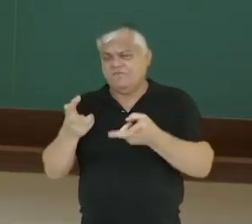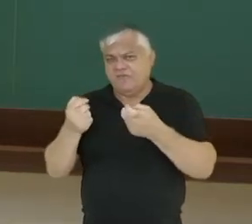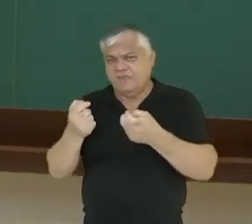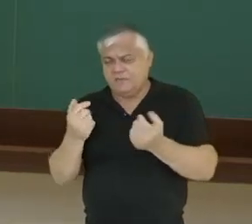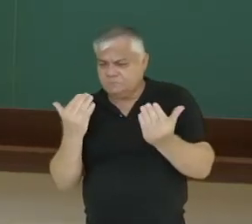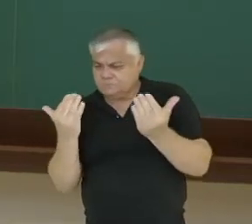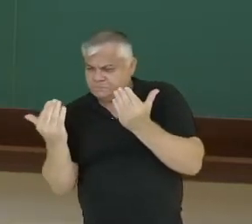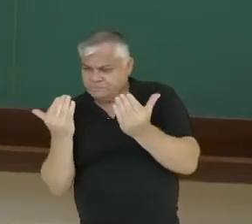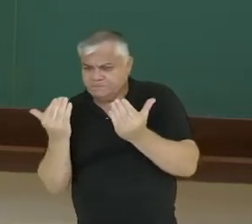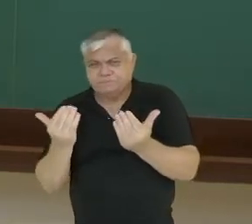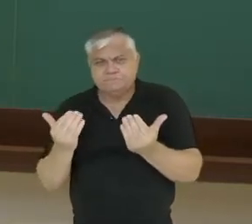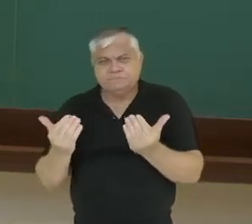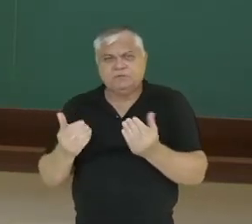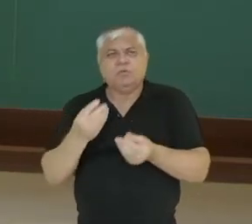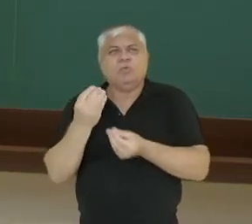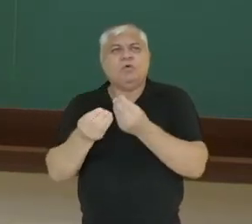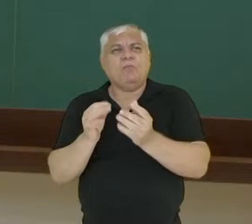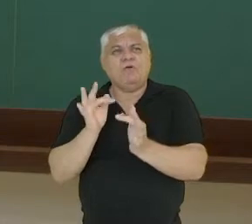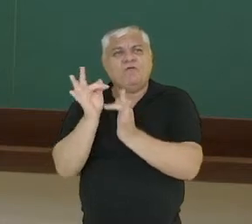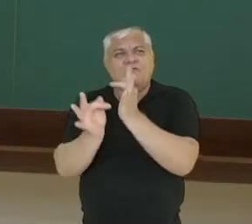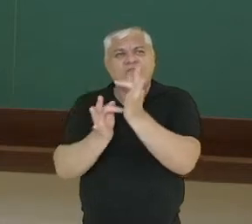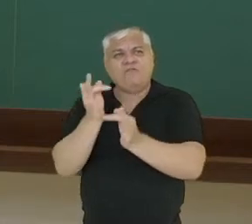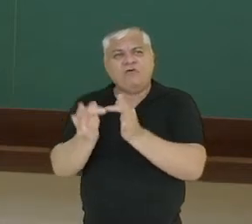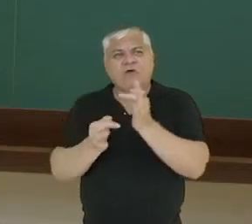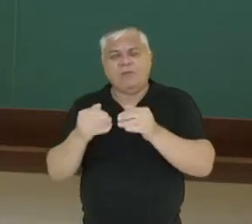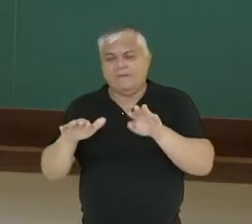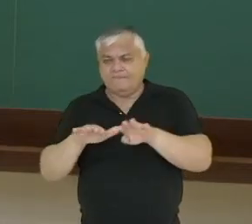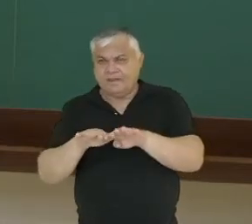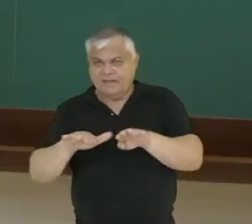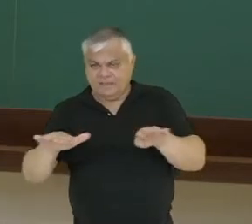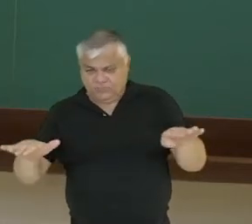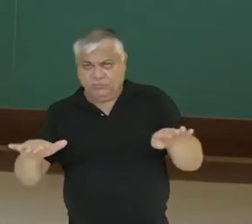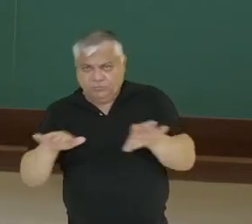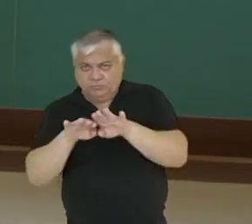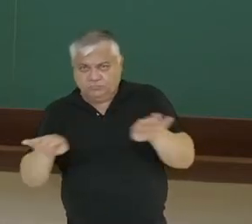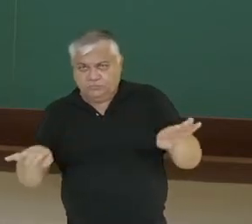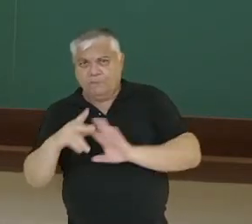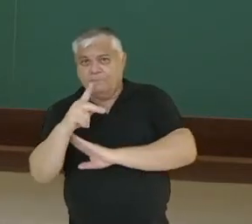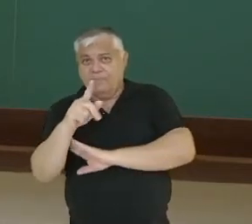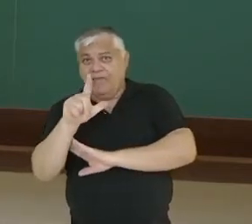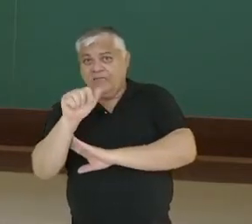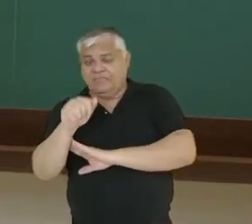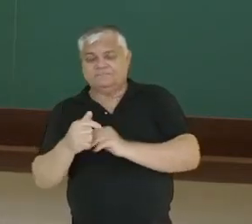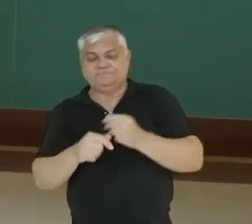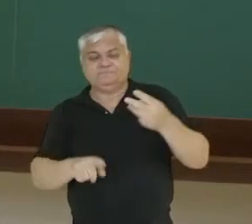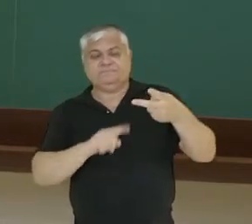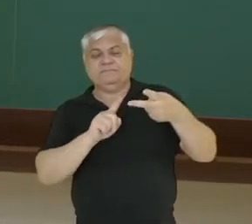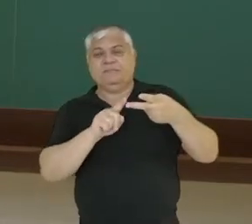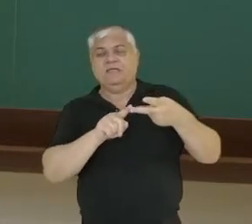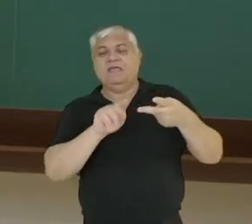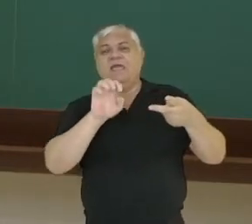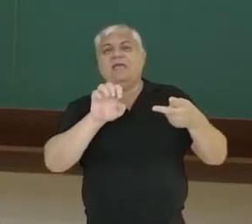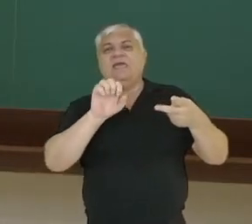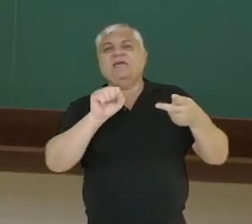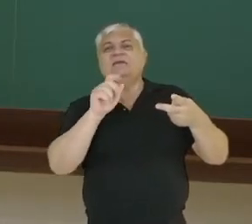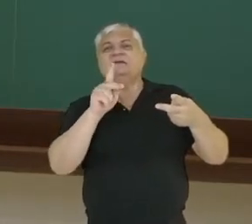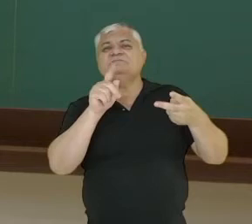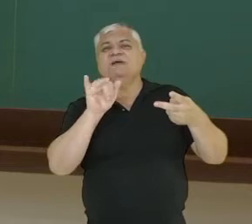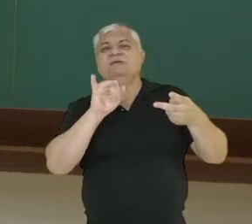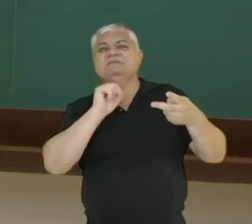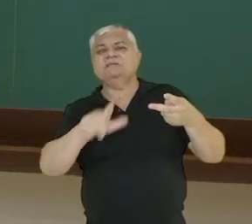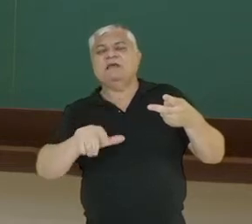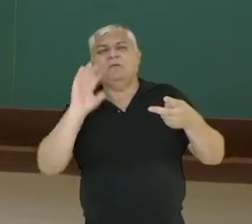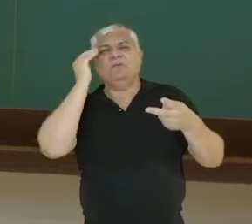analisando somente as fórmulas estruturais no plano, tá? A isomeria espacial, para nós entendê-la